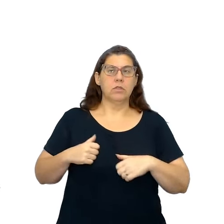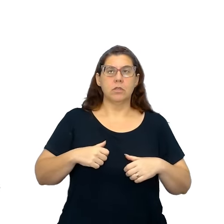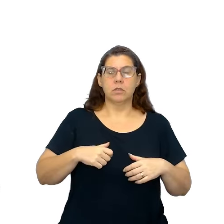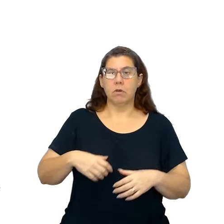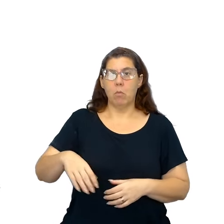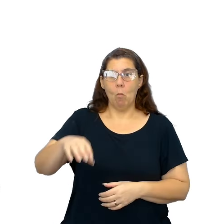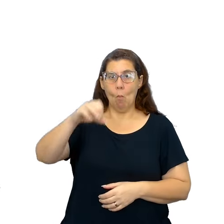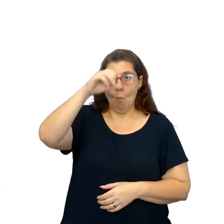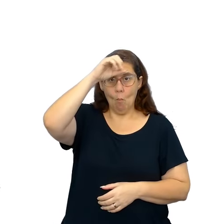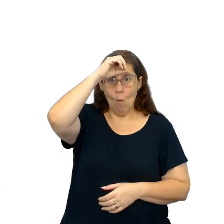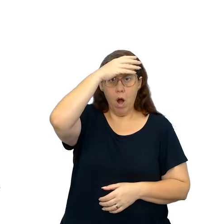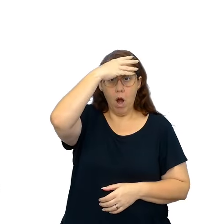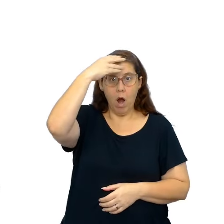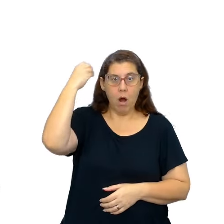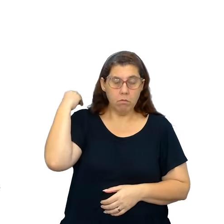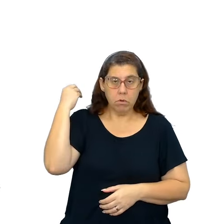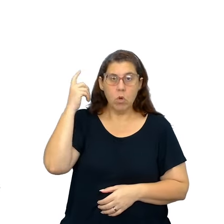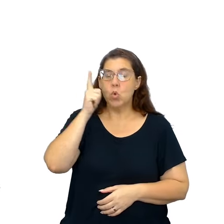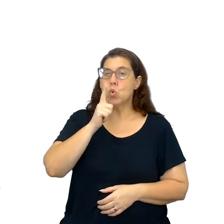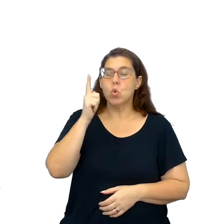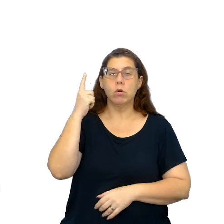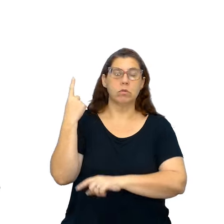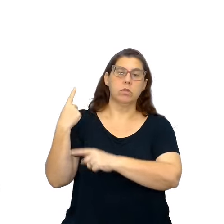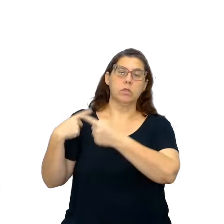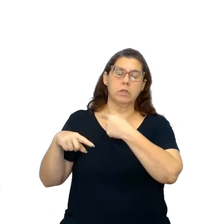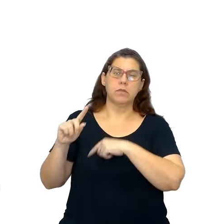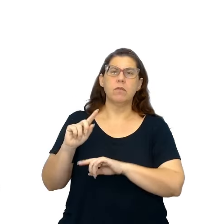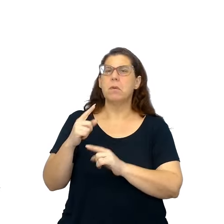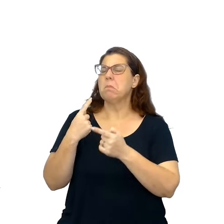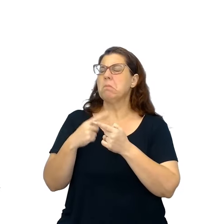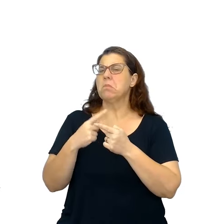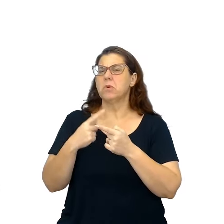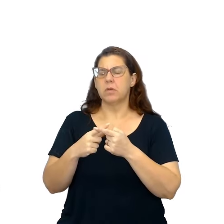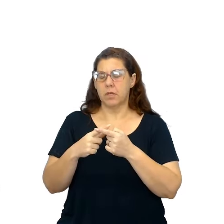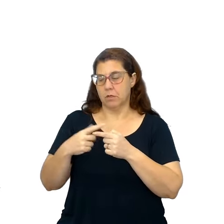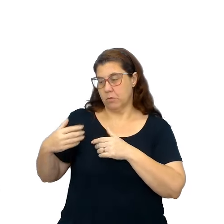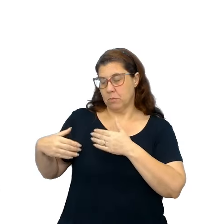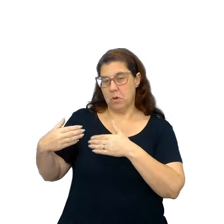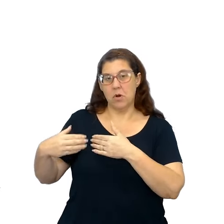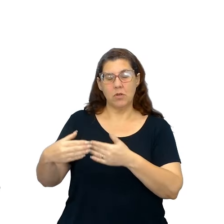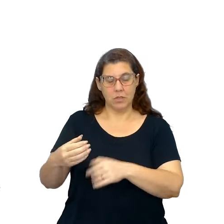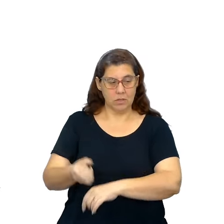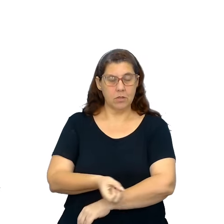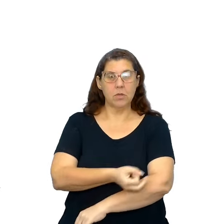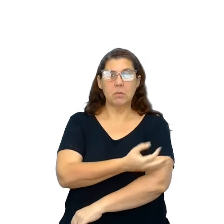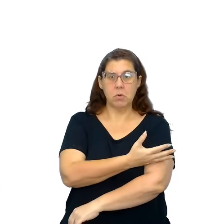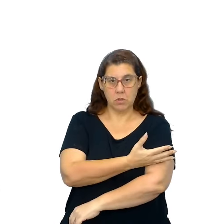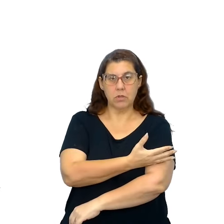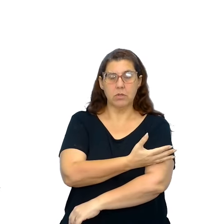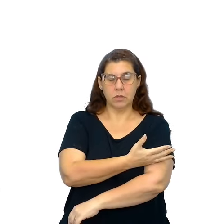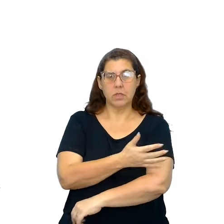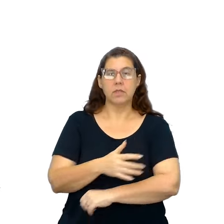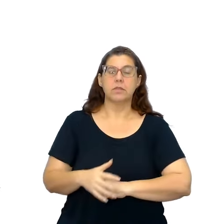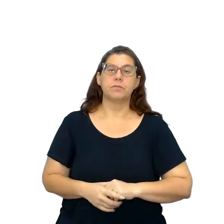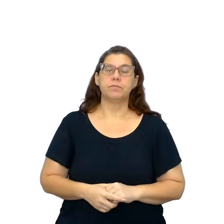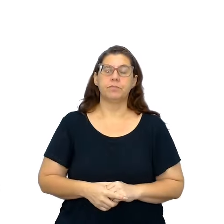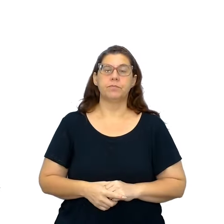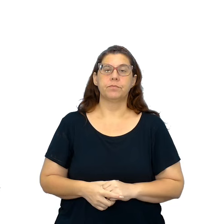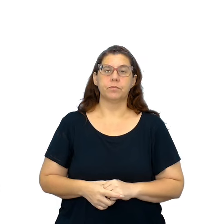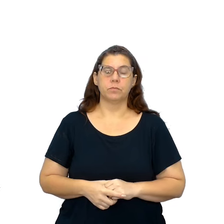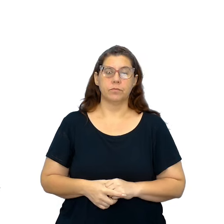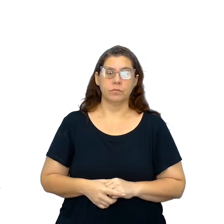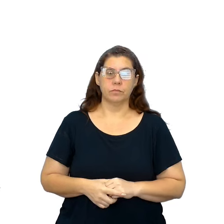branco, né? Eu não consegui desenvolver, mas por quê? Porque os processos emocionais, eles estão